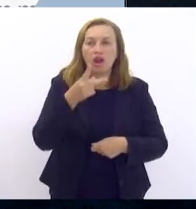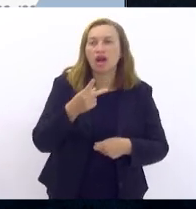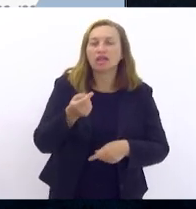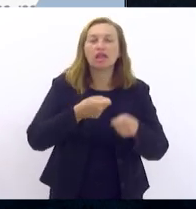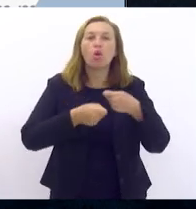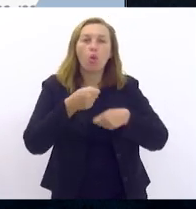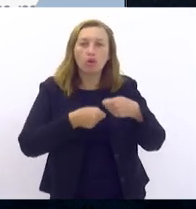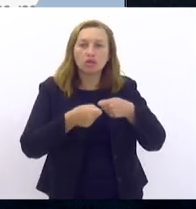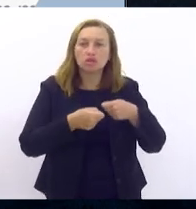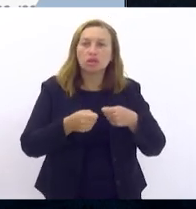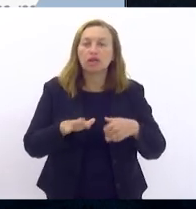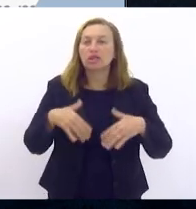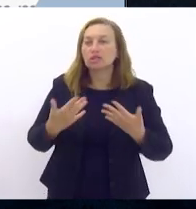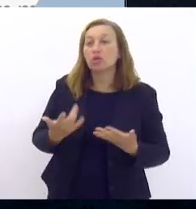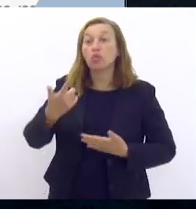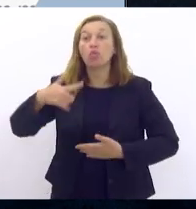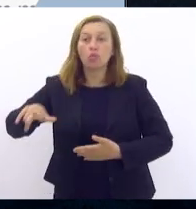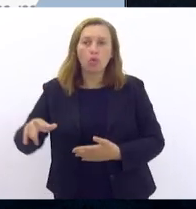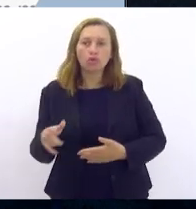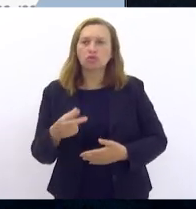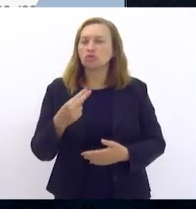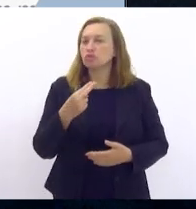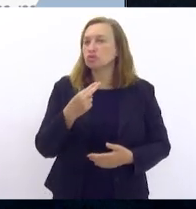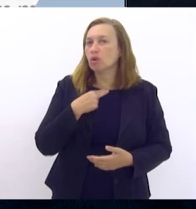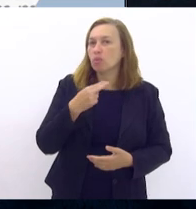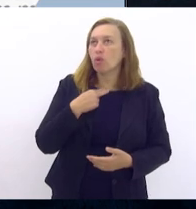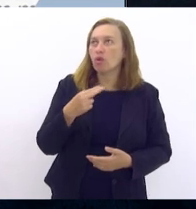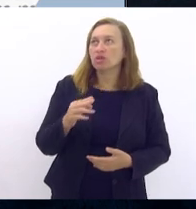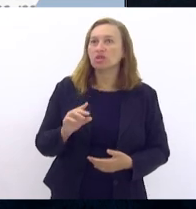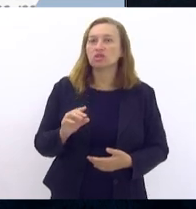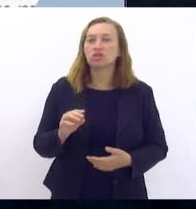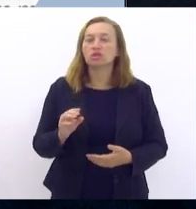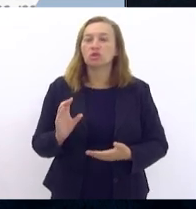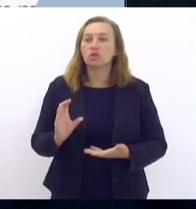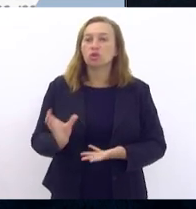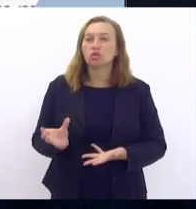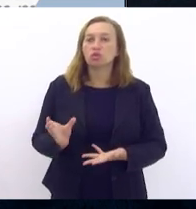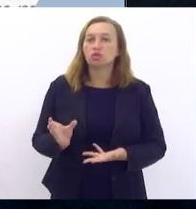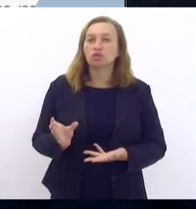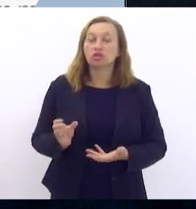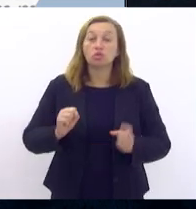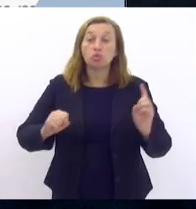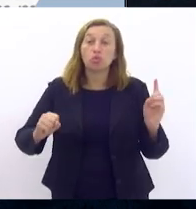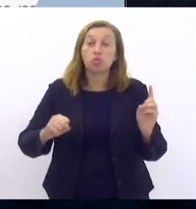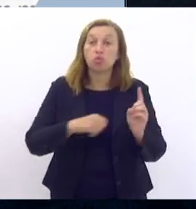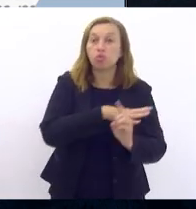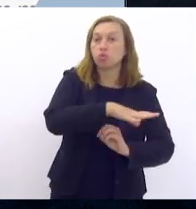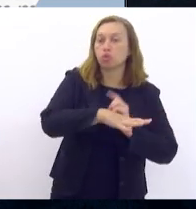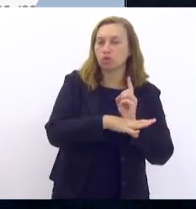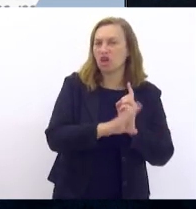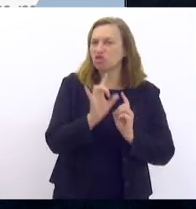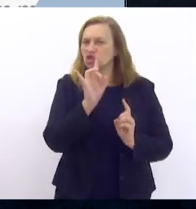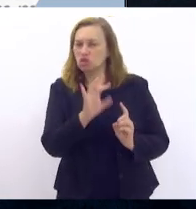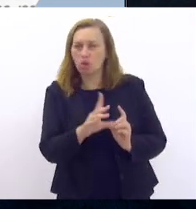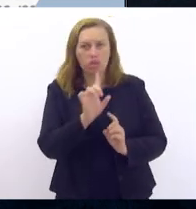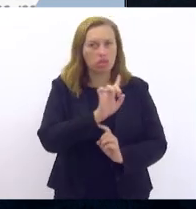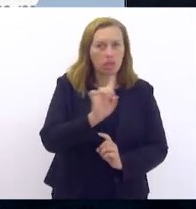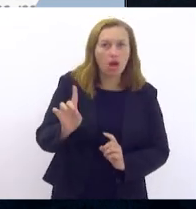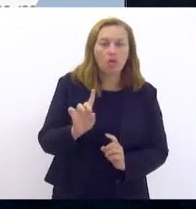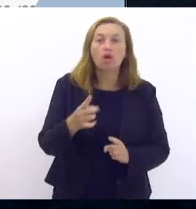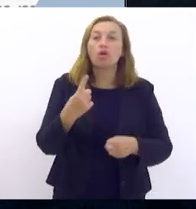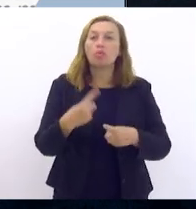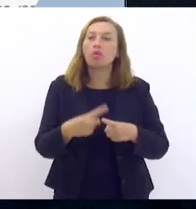então a outra ponta não pode ser a ponta da do benefício da Assistência Social somente porque